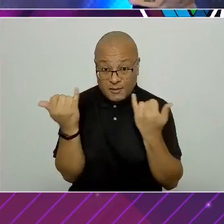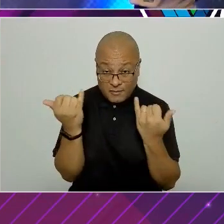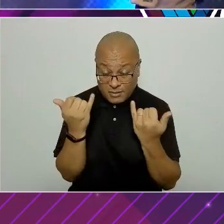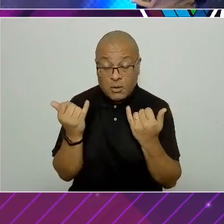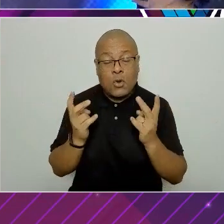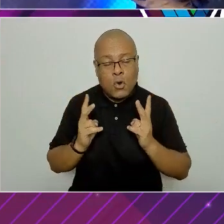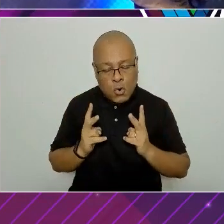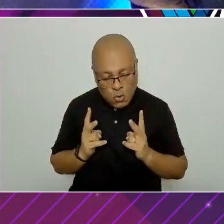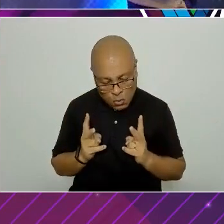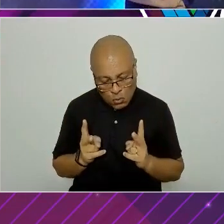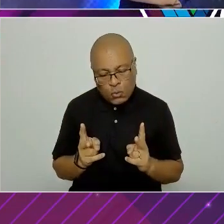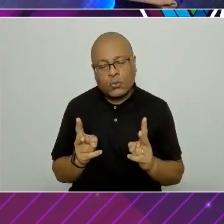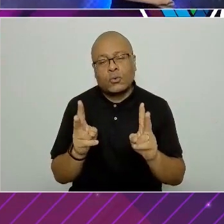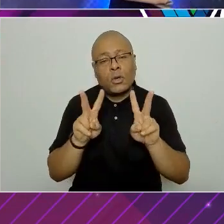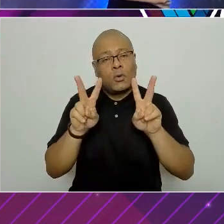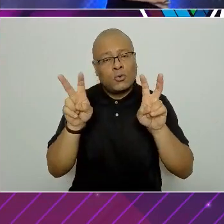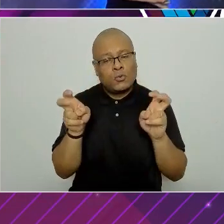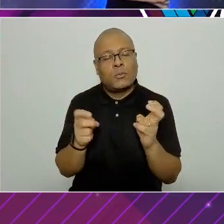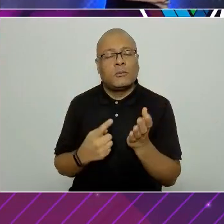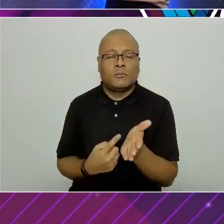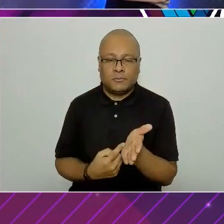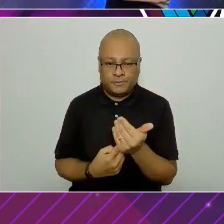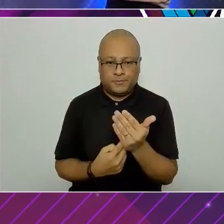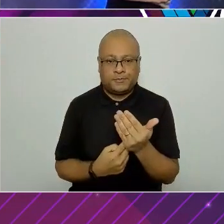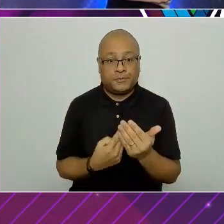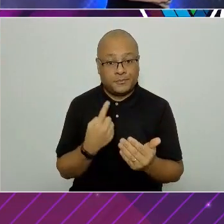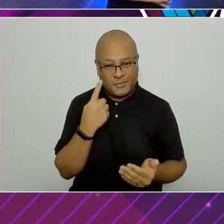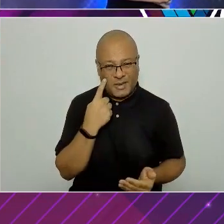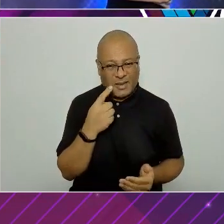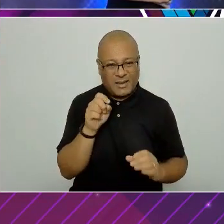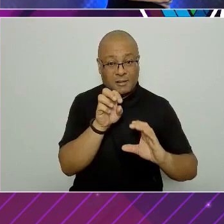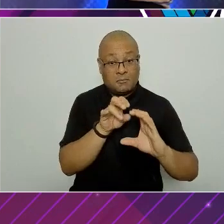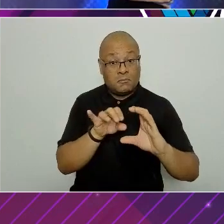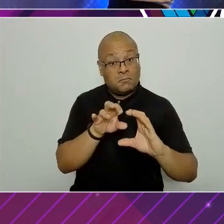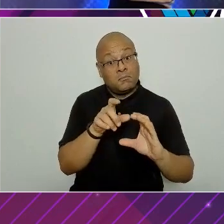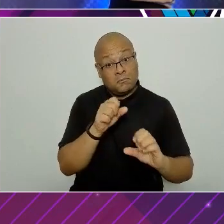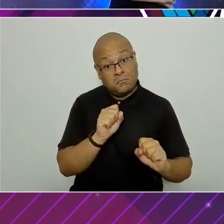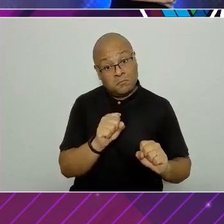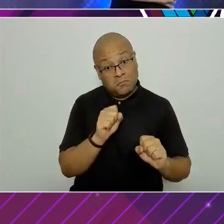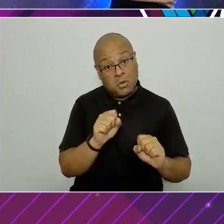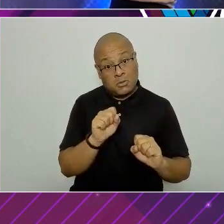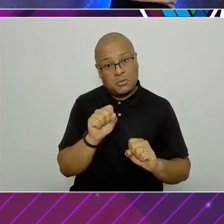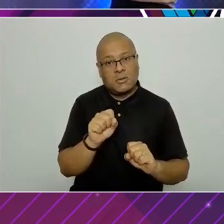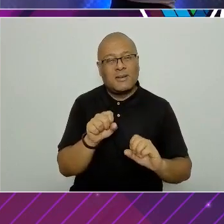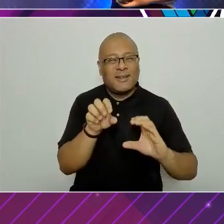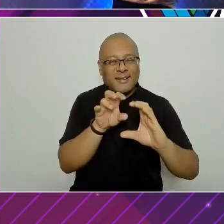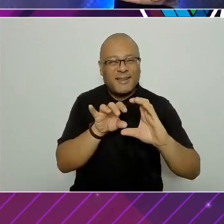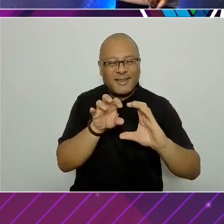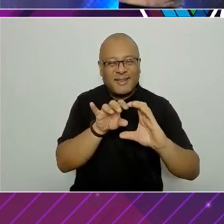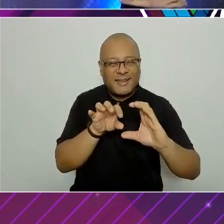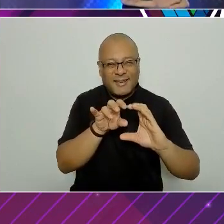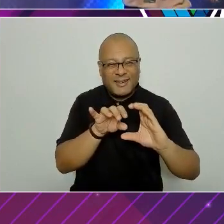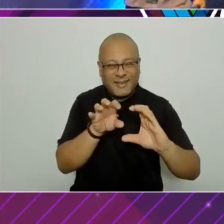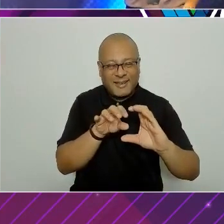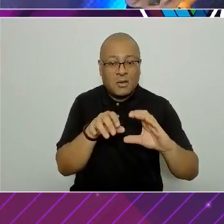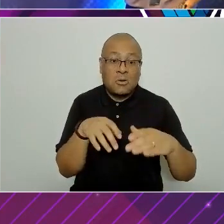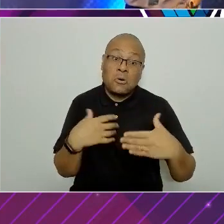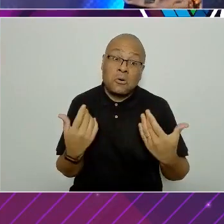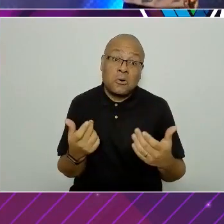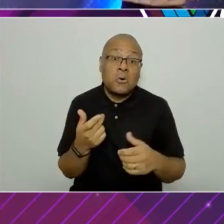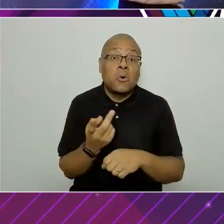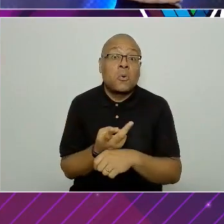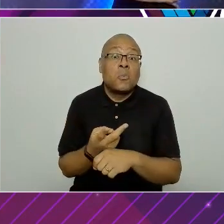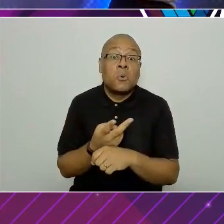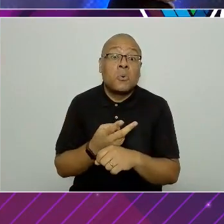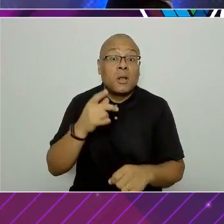estudando, né, algo sobre tecnologia. Vou deixar aqui do ladinho, quem quiser escanear esse QR Code ou simplesmente digitar aí no Instagram, quem tiver